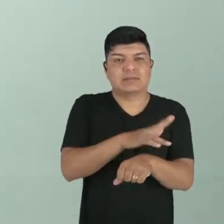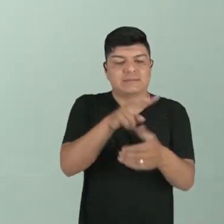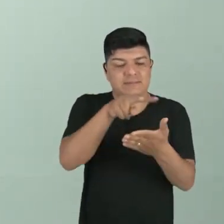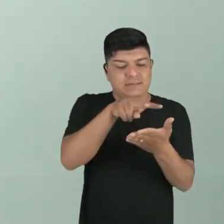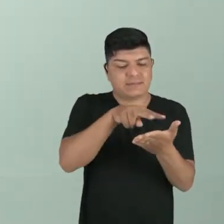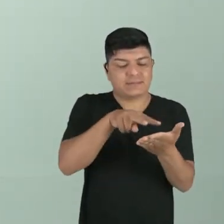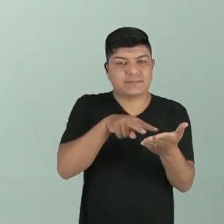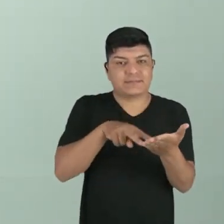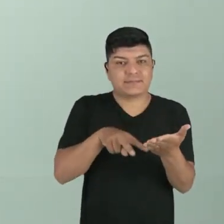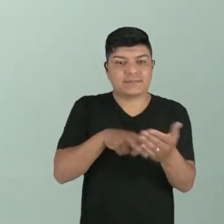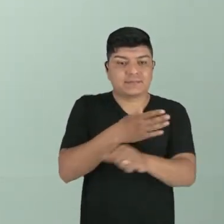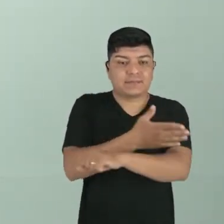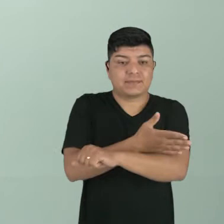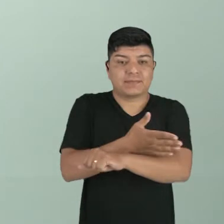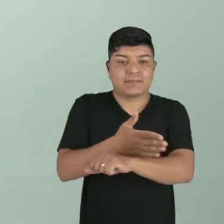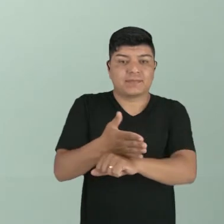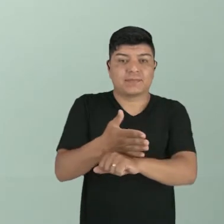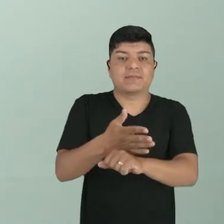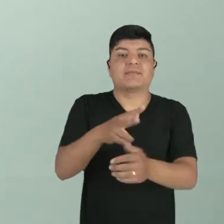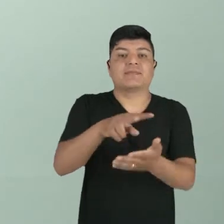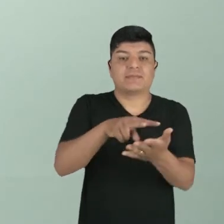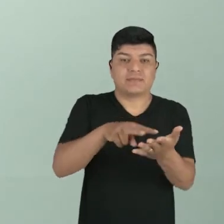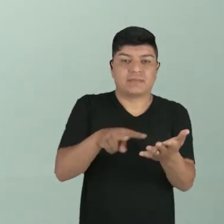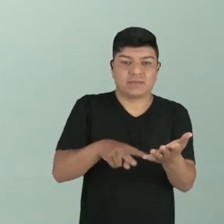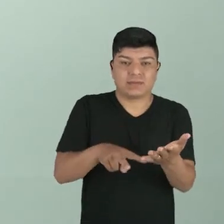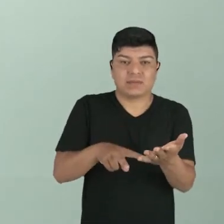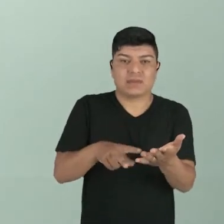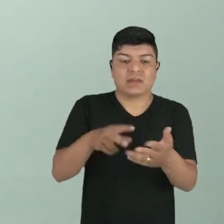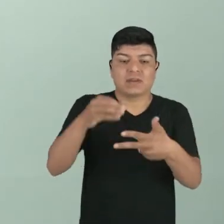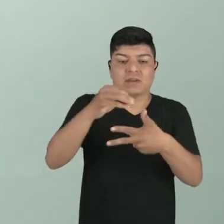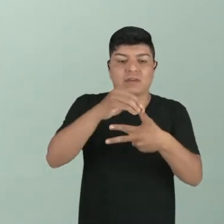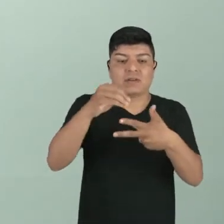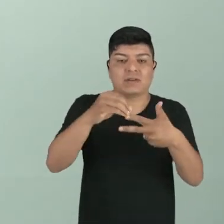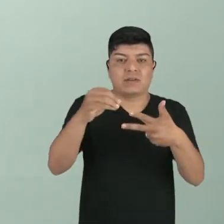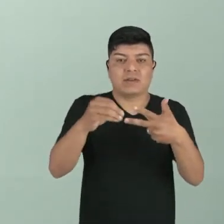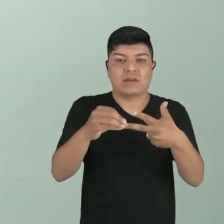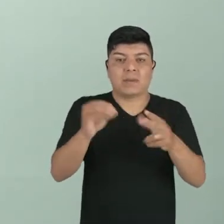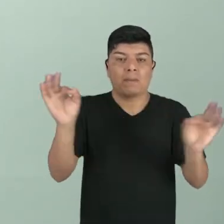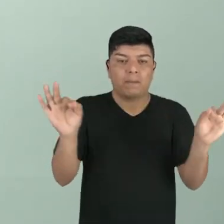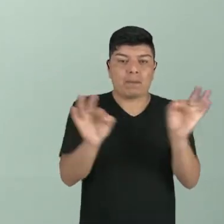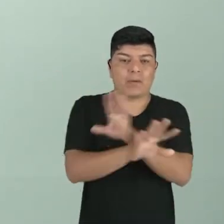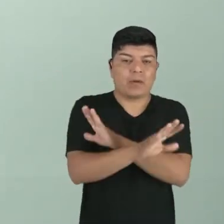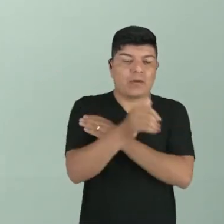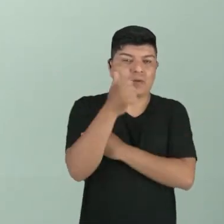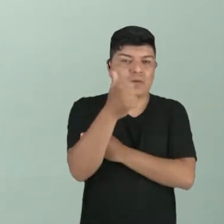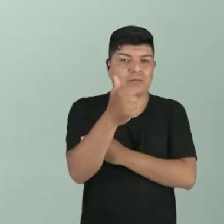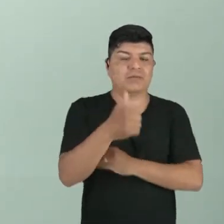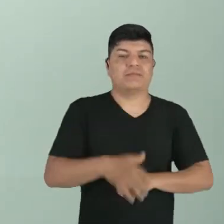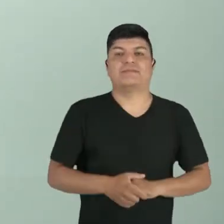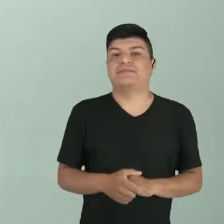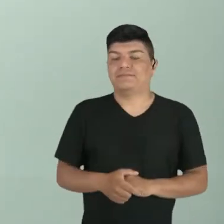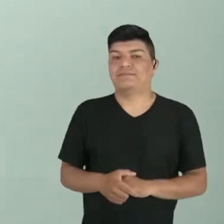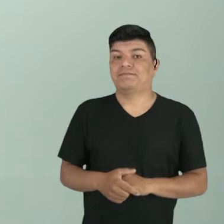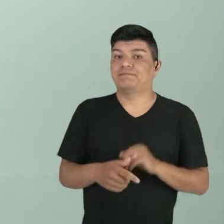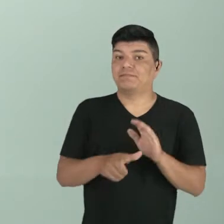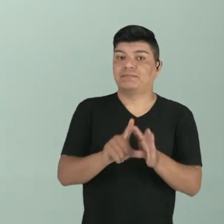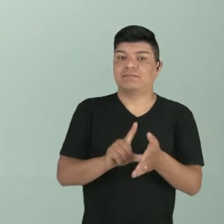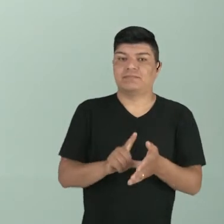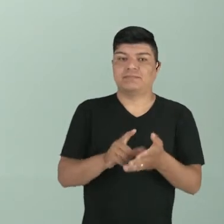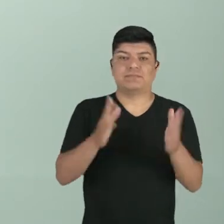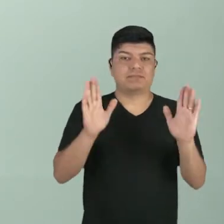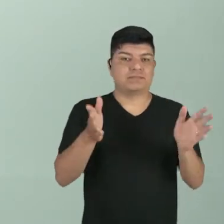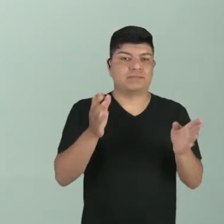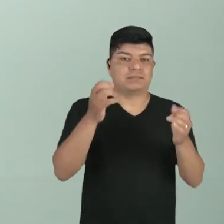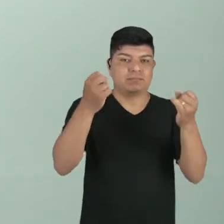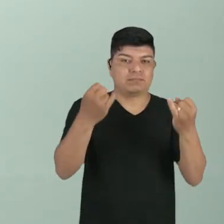tem um esse hábito constante de ler e daí no dia do Enem você estará bem mais preparado tá e como antecipei né